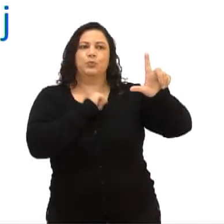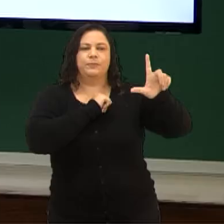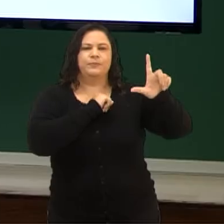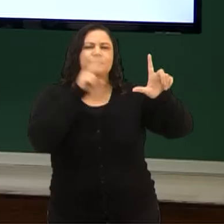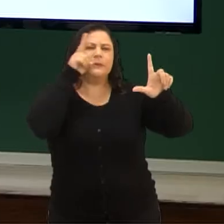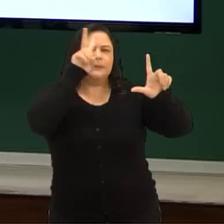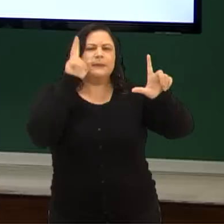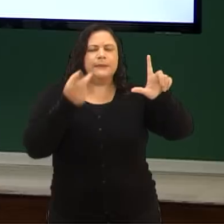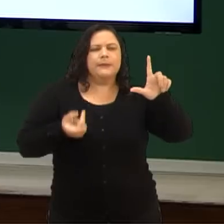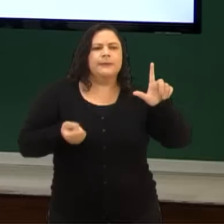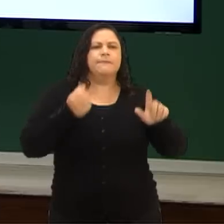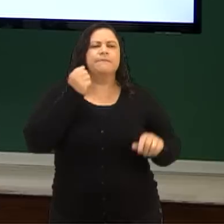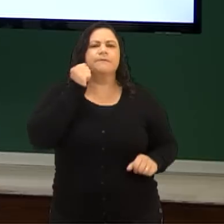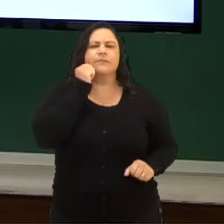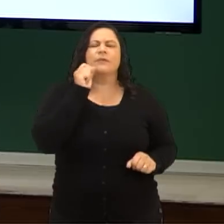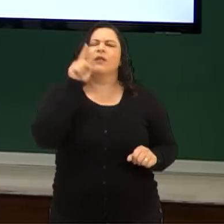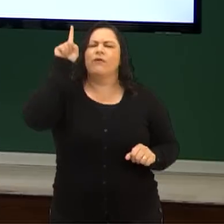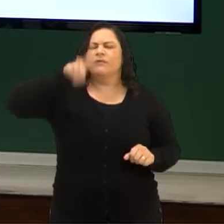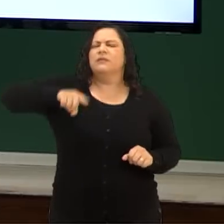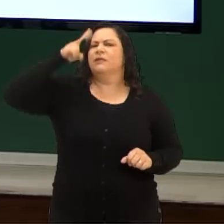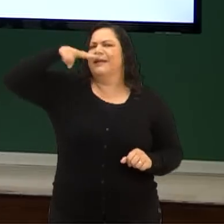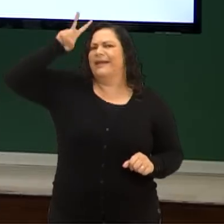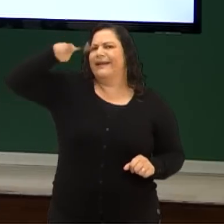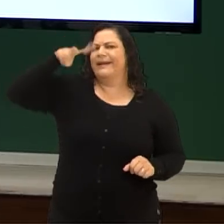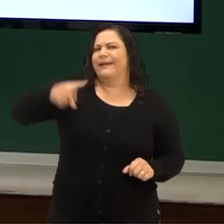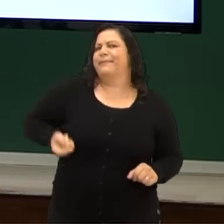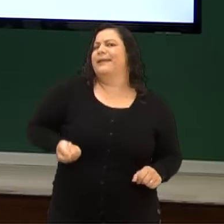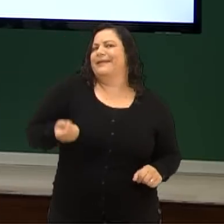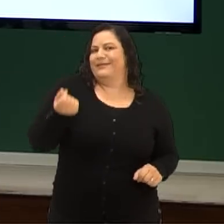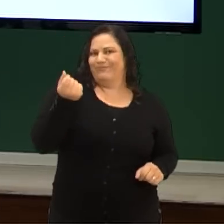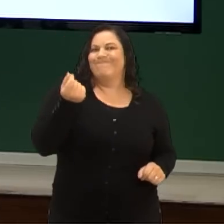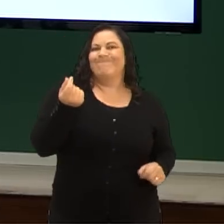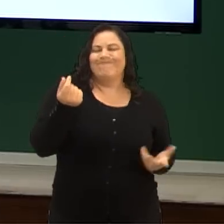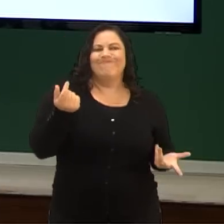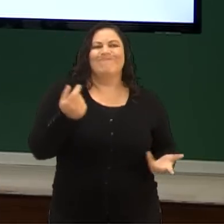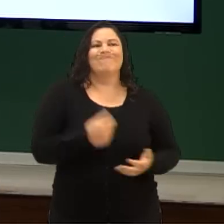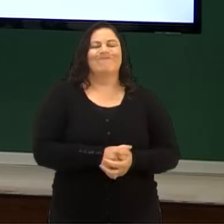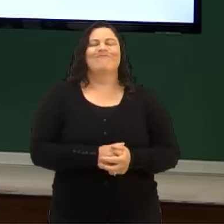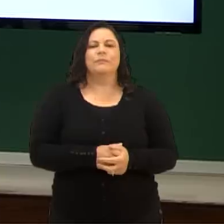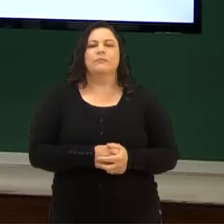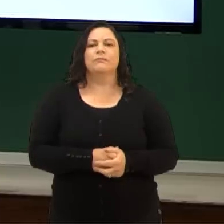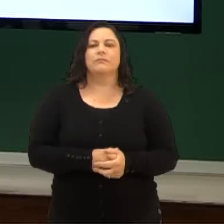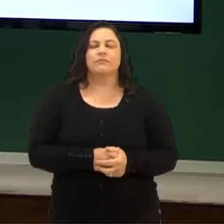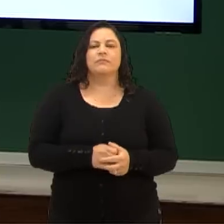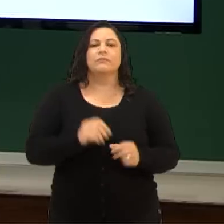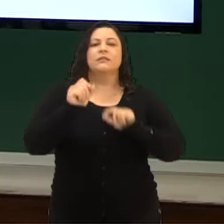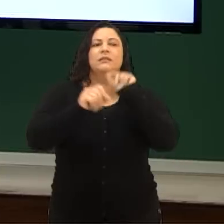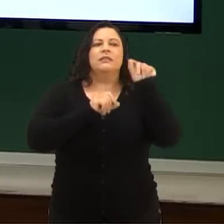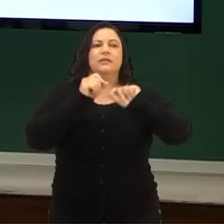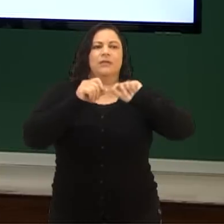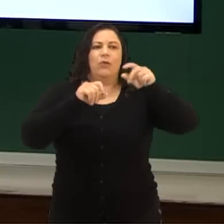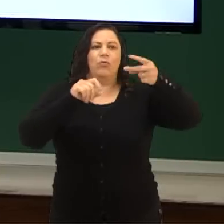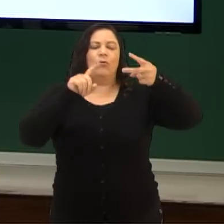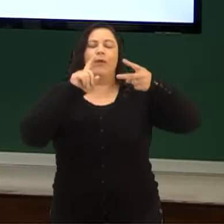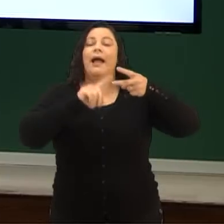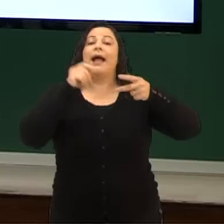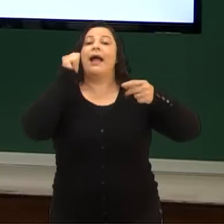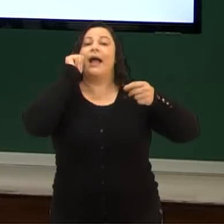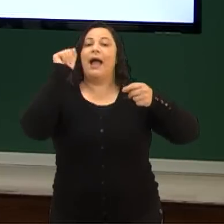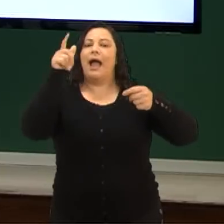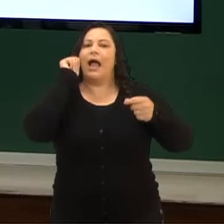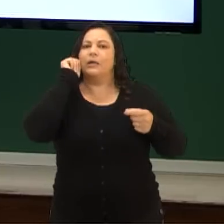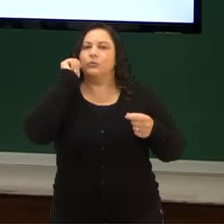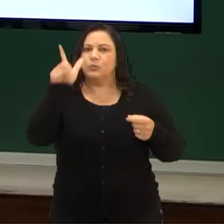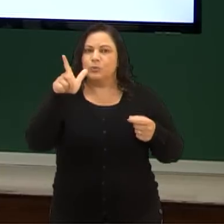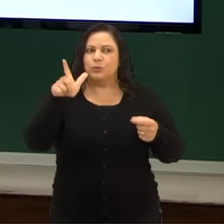de dinheiro, continhas mesmo, tá? A diagonal secundária vem da direita para a esquerda, beleza? É isso. Perceba